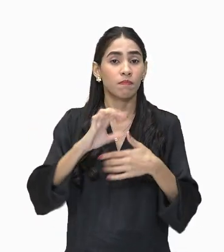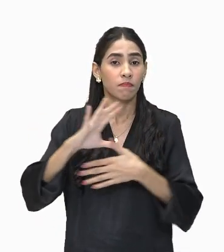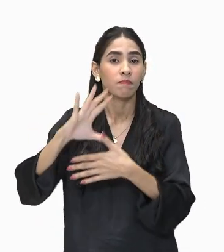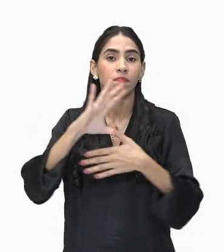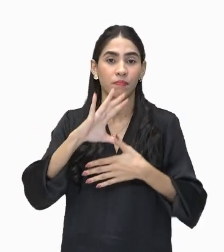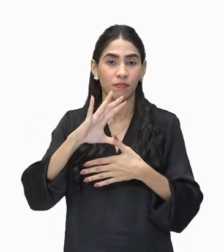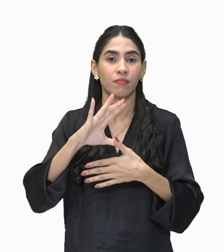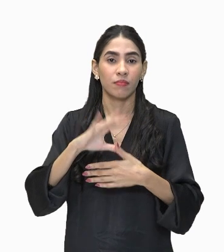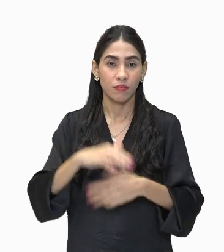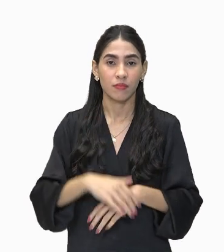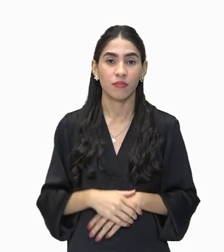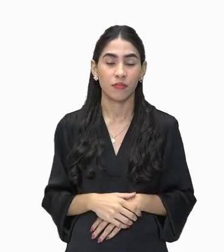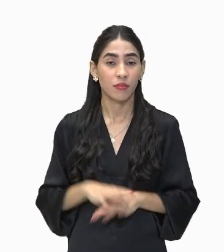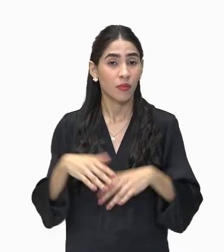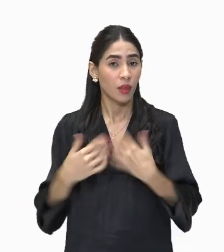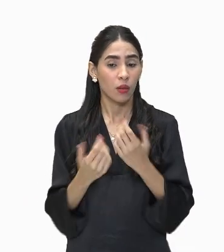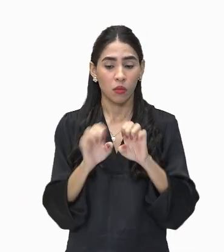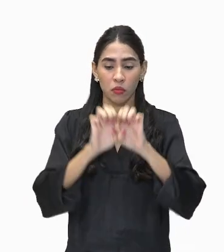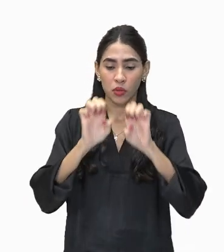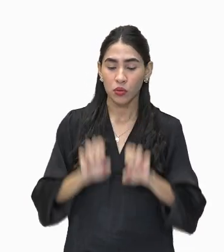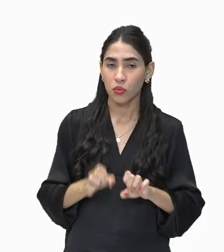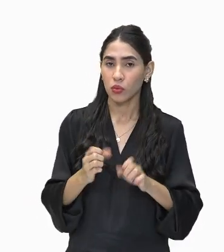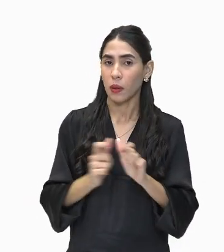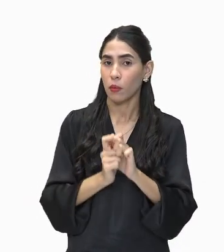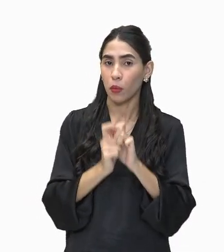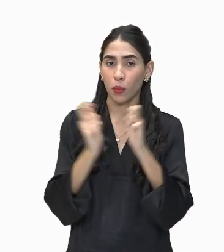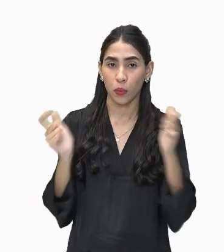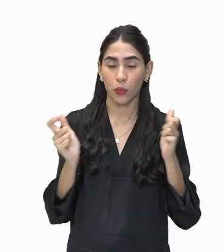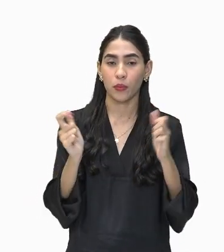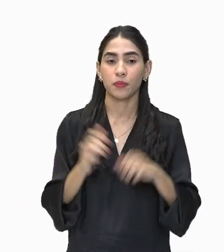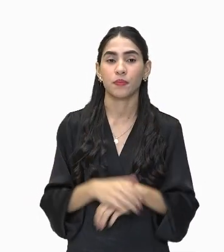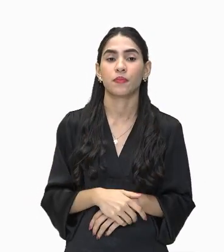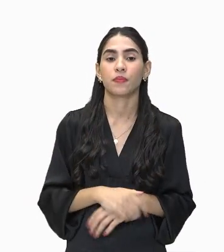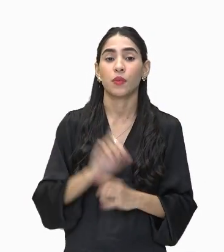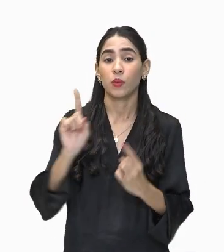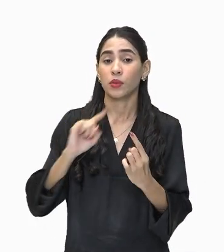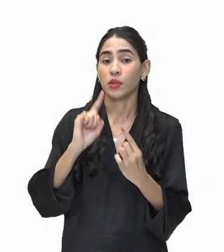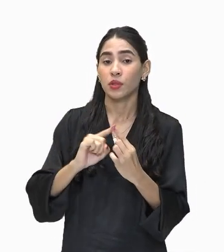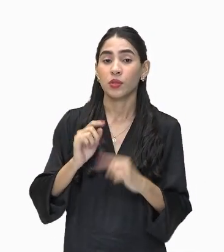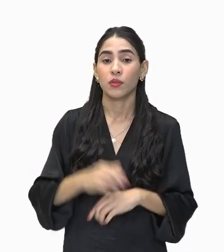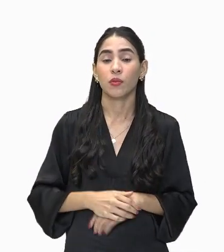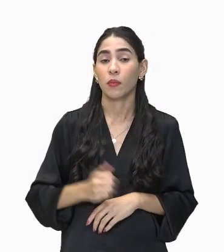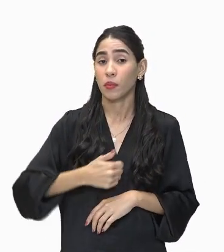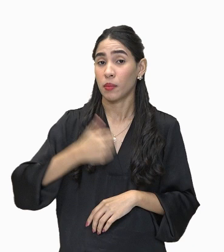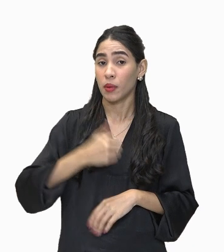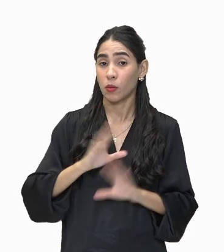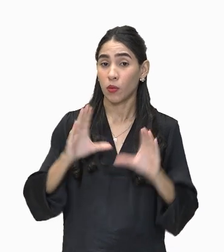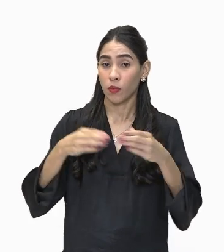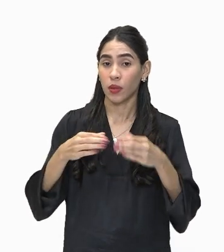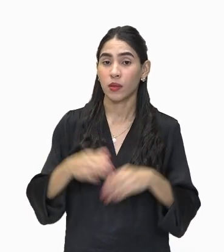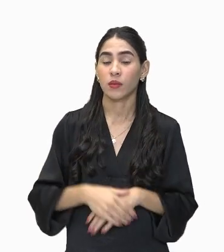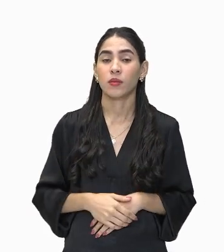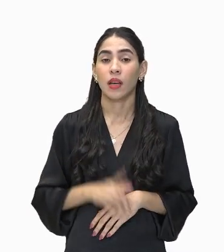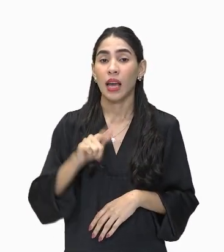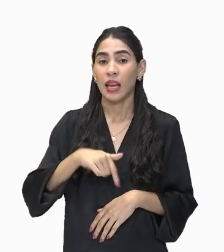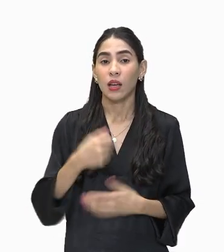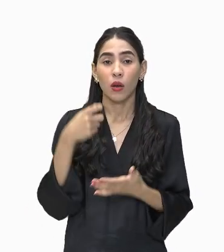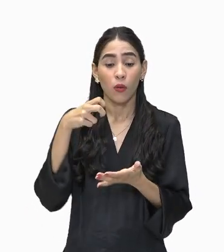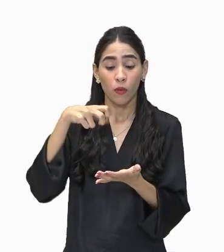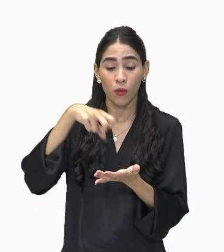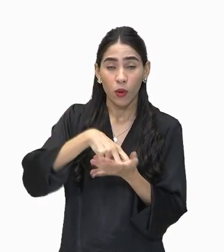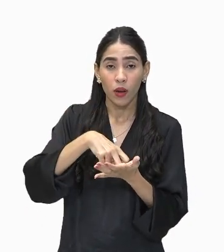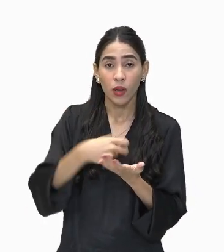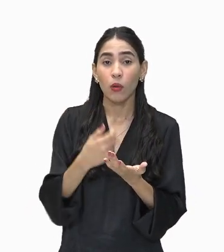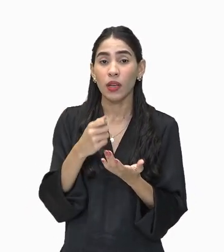Latina. Então tem uma estrutura, né, muito grande. O objetivo, né, do movimento é forçar o